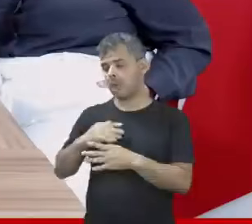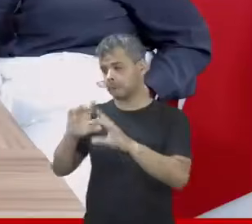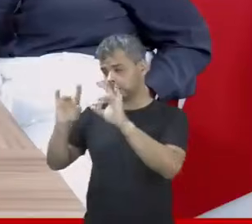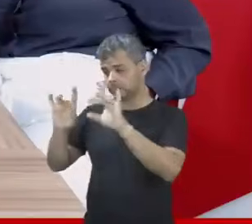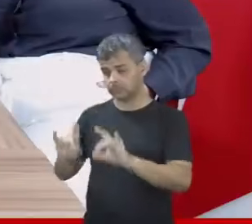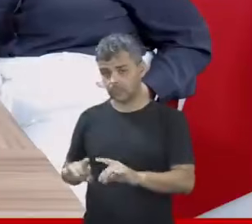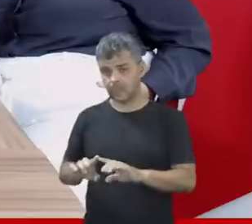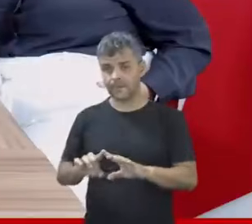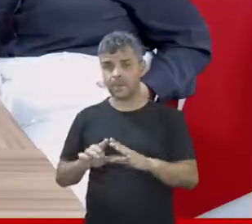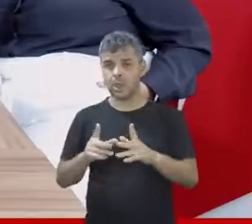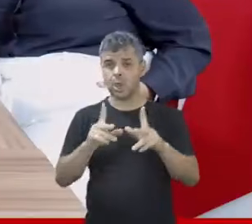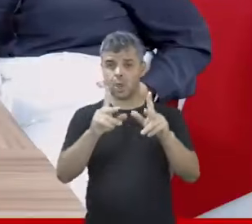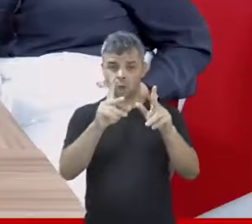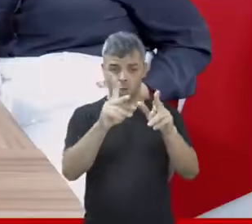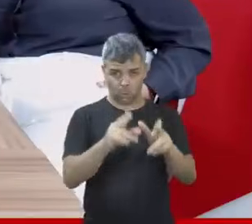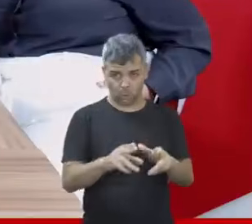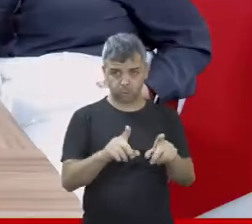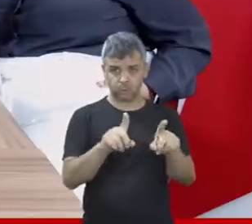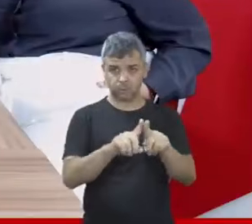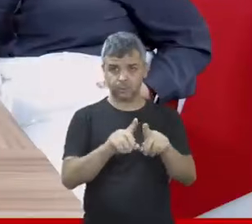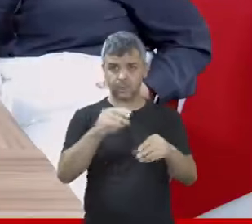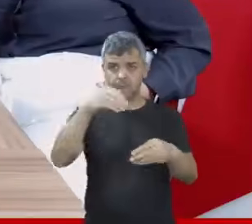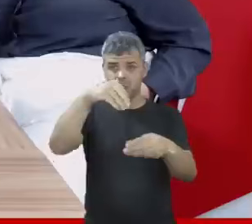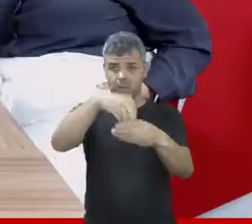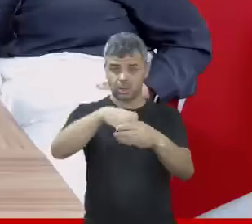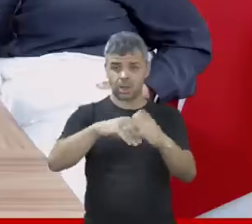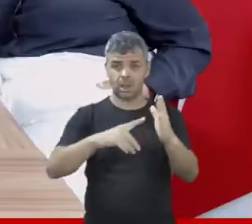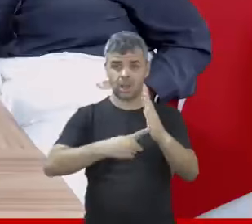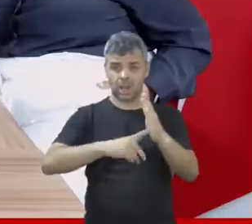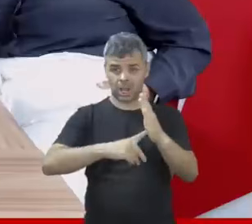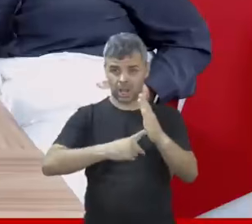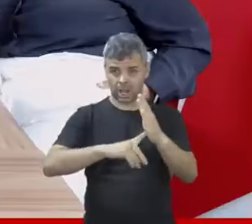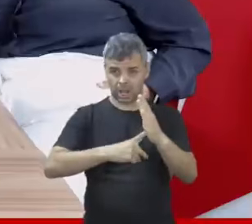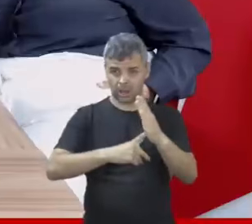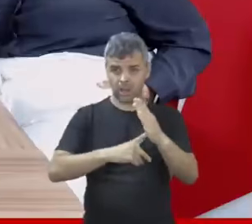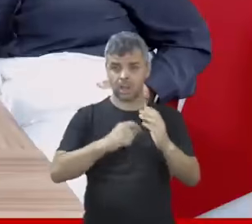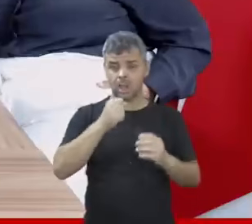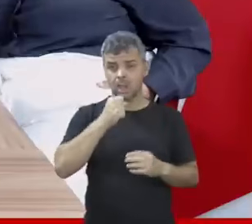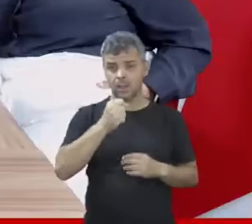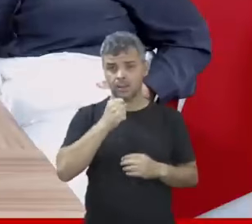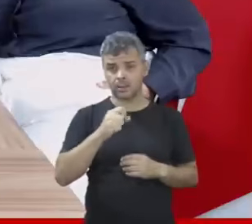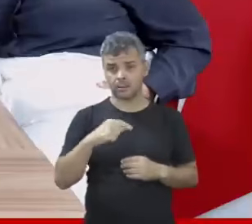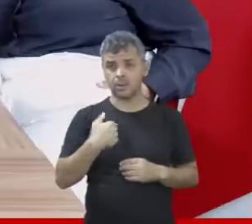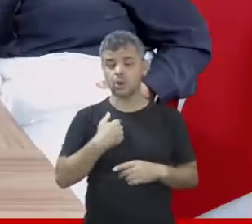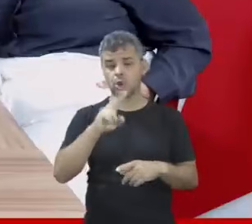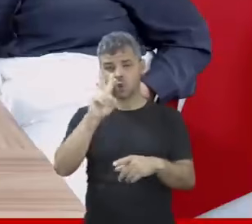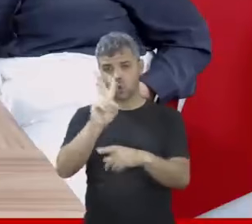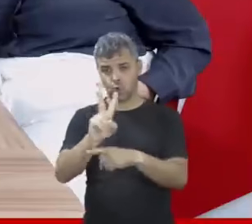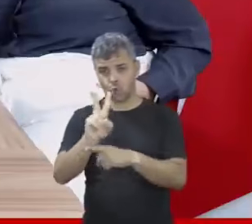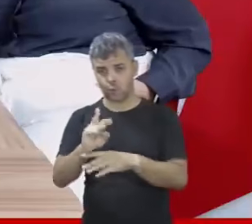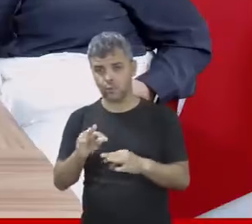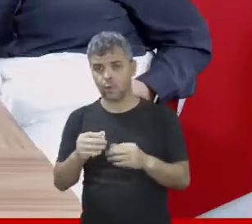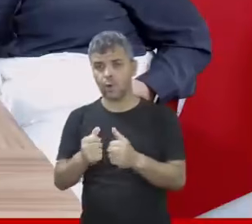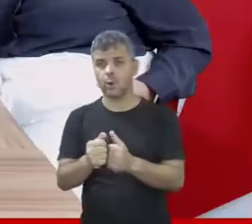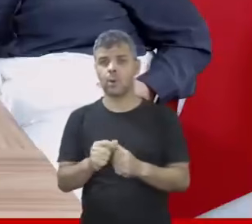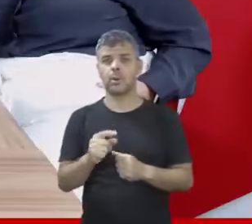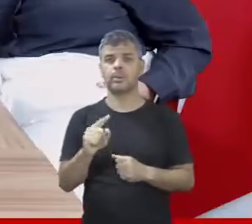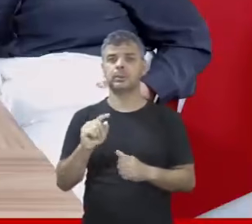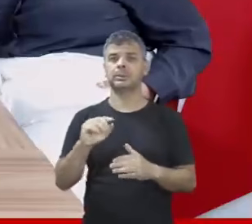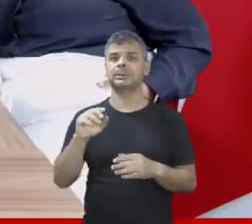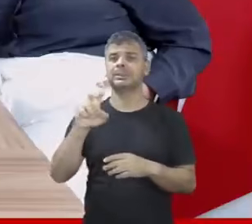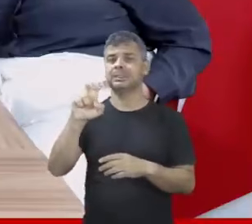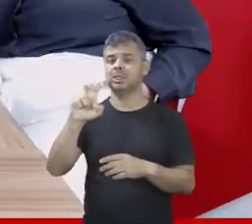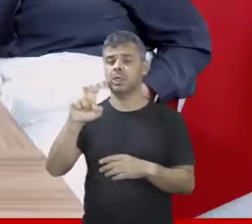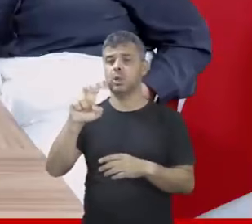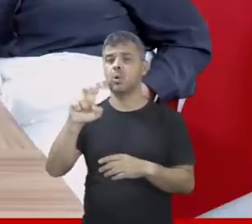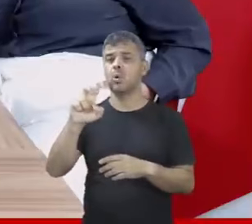de trabalho, assim como dentro do nosso sindicato, que é o Sindicato dos Jornalistas, que defende aí a questão de, no máximo, 5